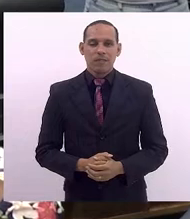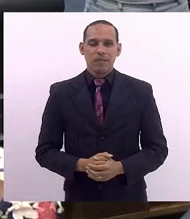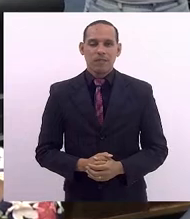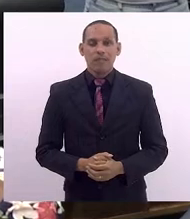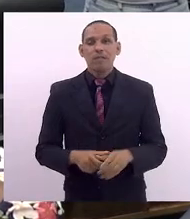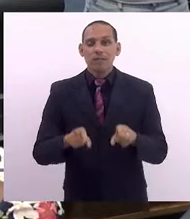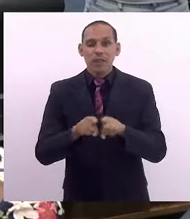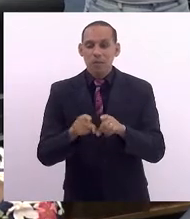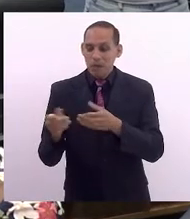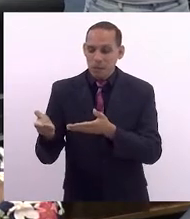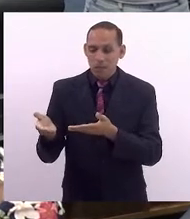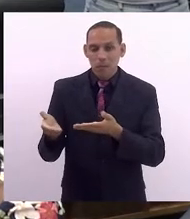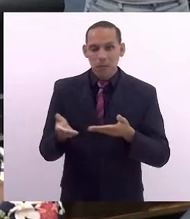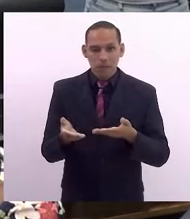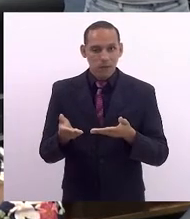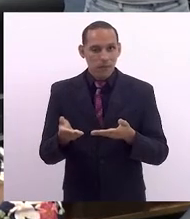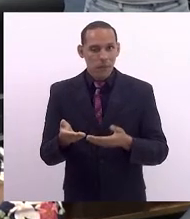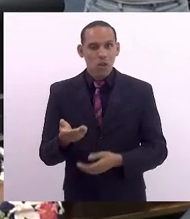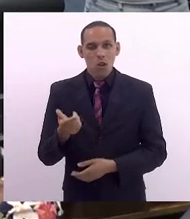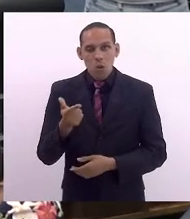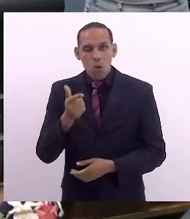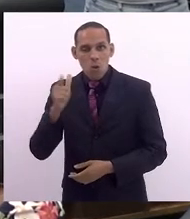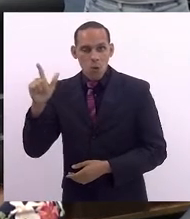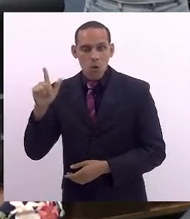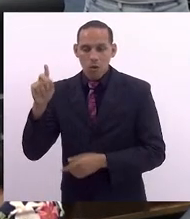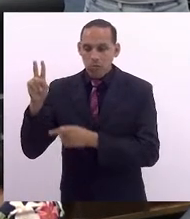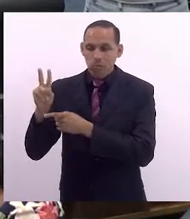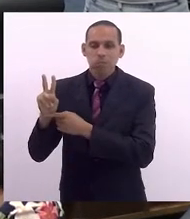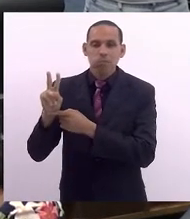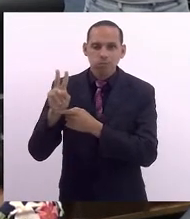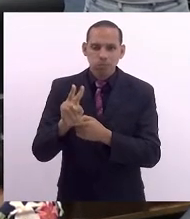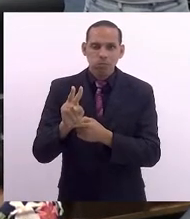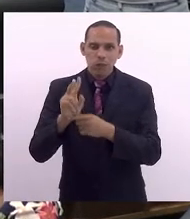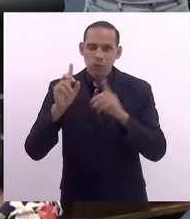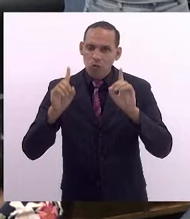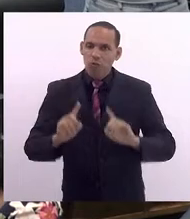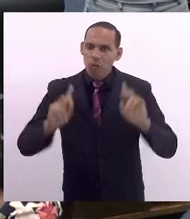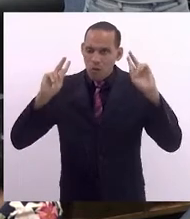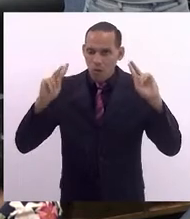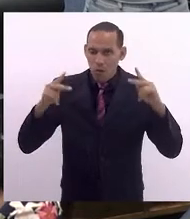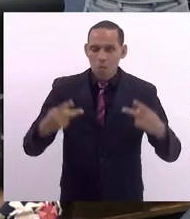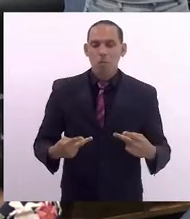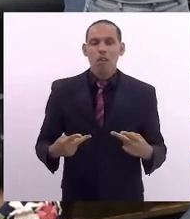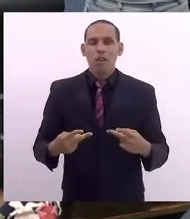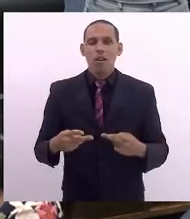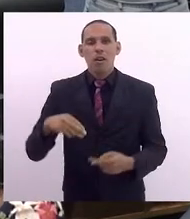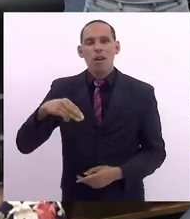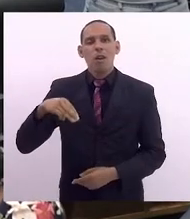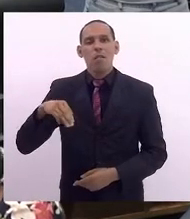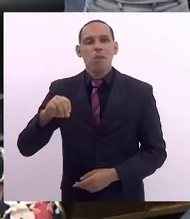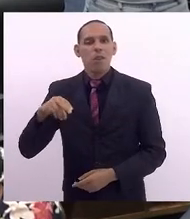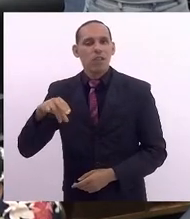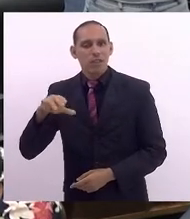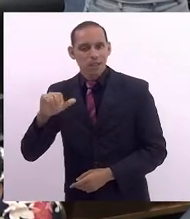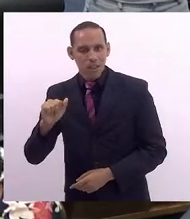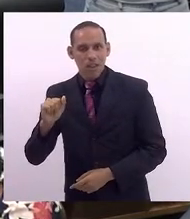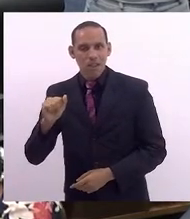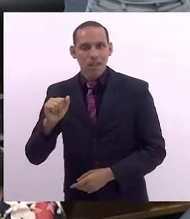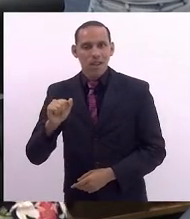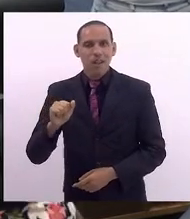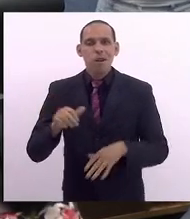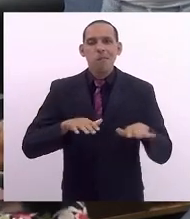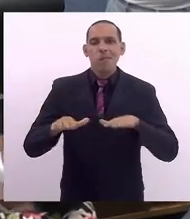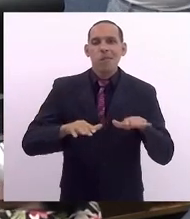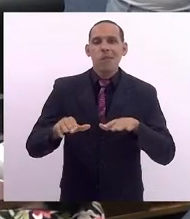Convido também outra valorosa defensora dos direitos humanos, Mônica Cunha, do Movimento